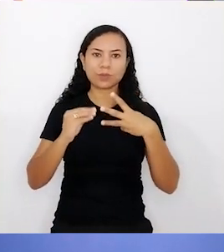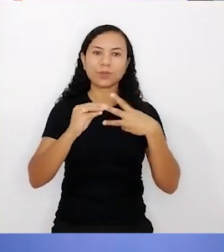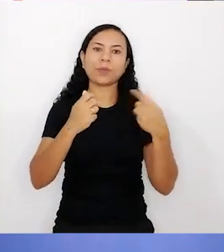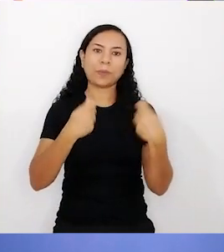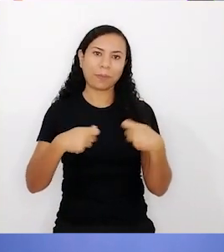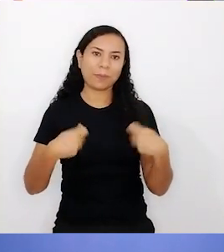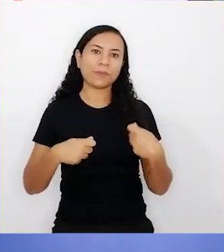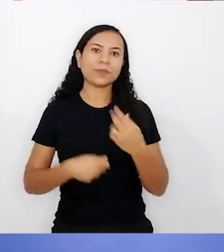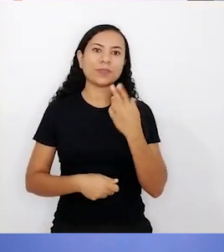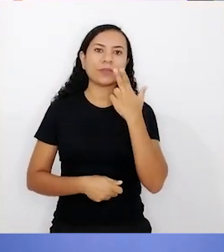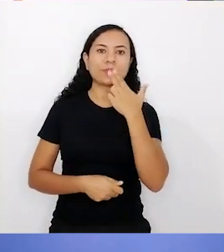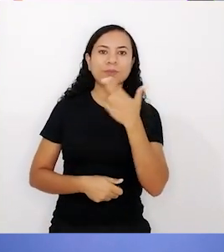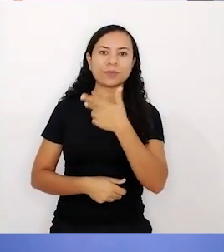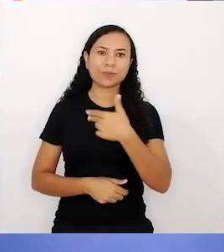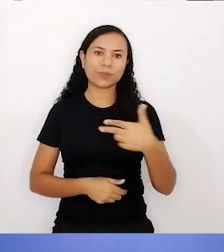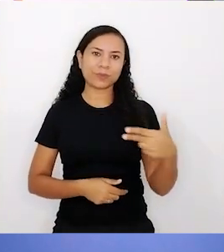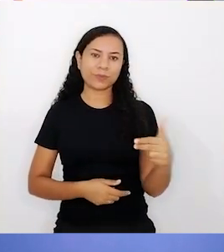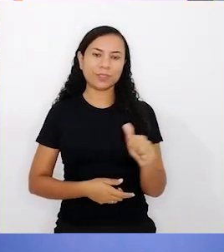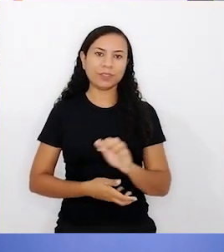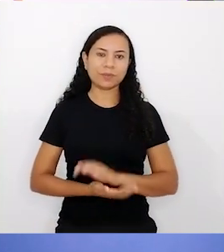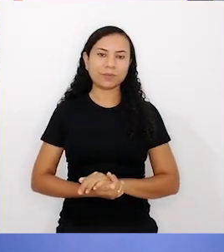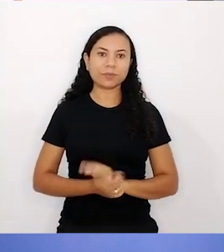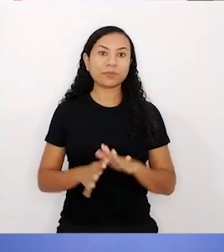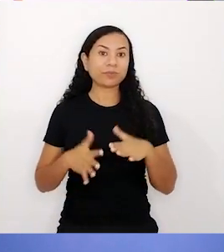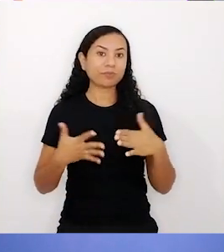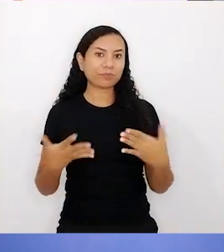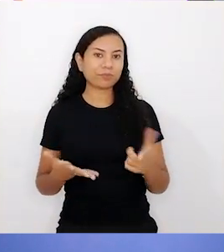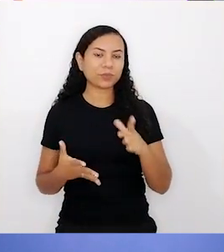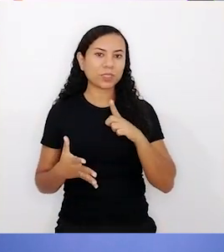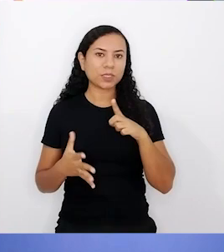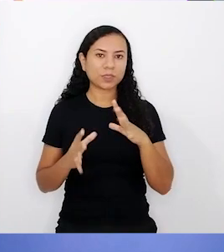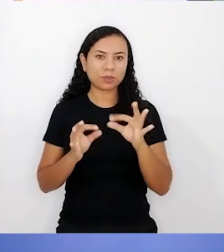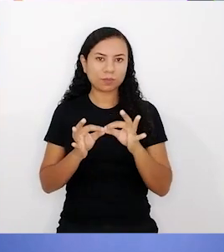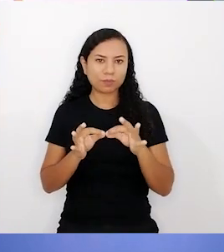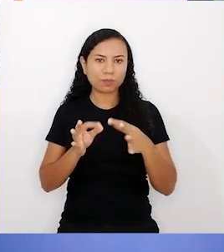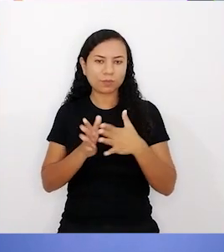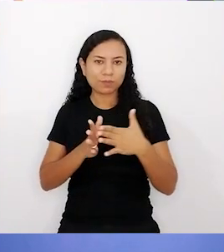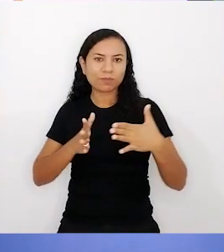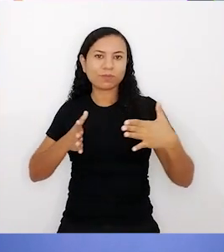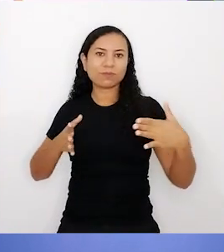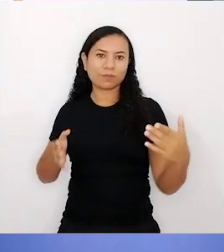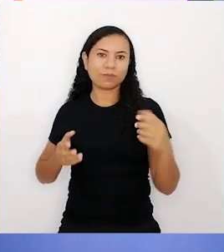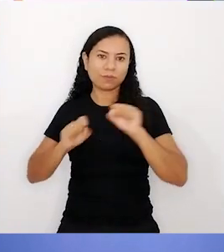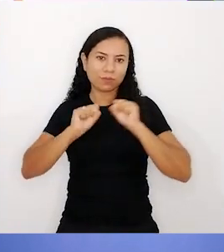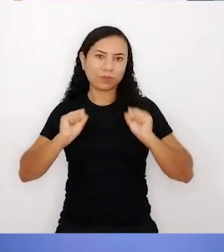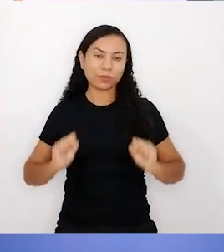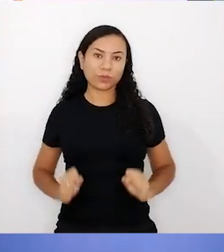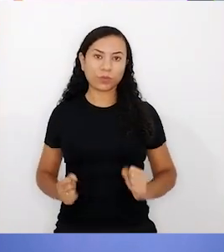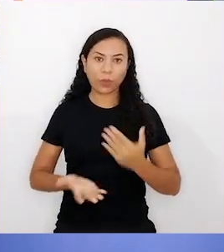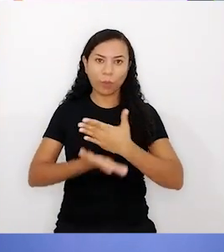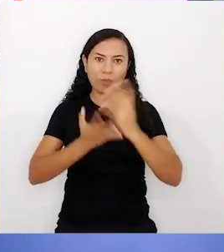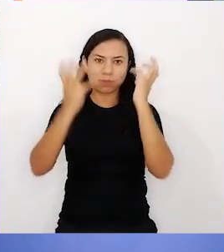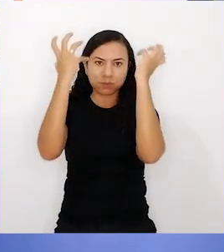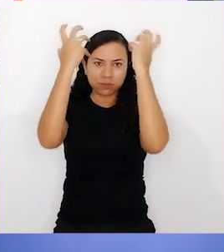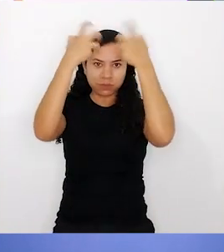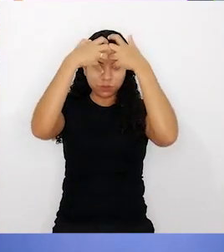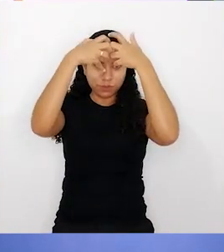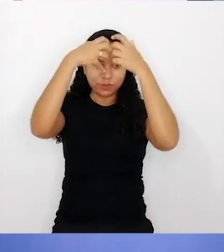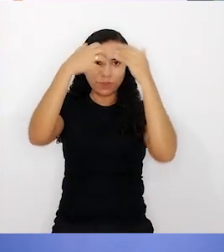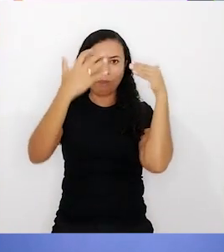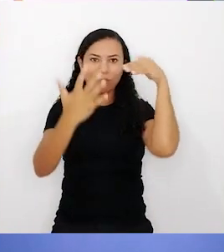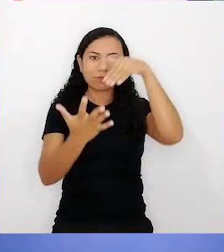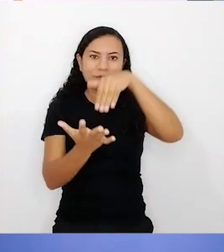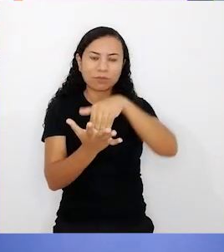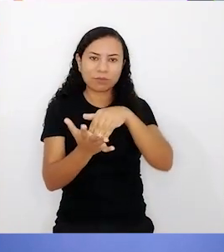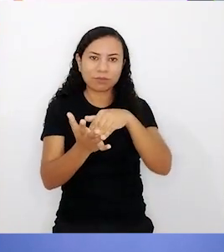nutrientes. Assim, nós vamos ter a extensão desse sistema, desde o cérebro até os nossos